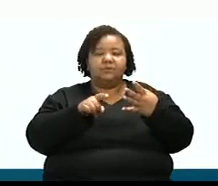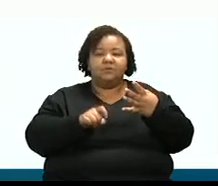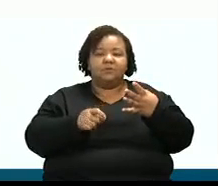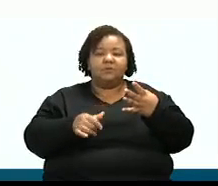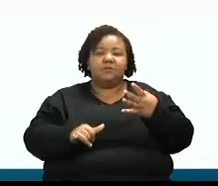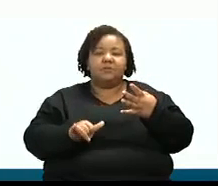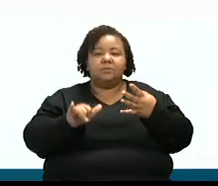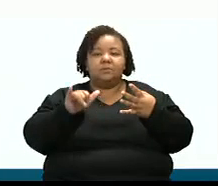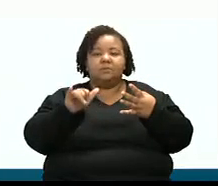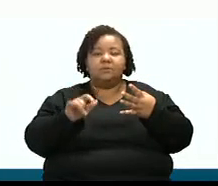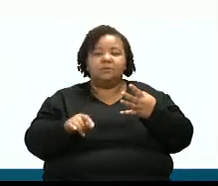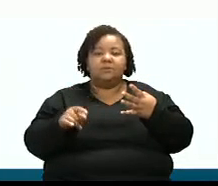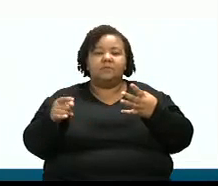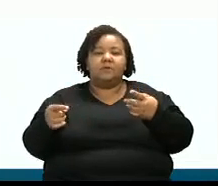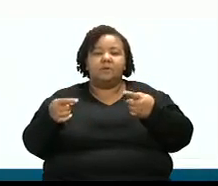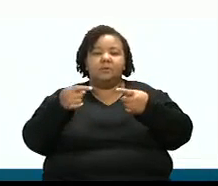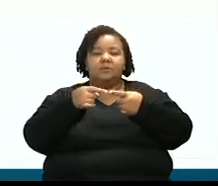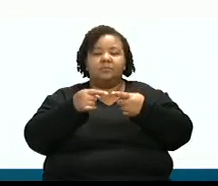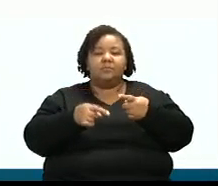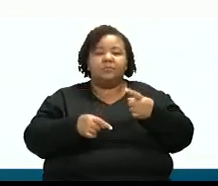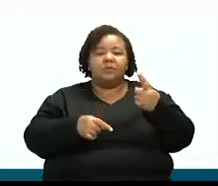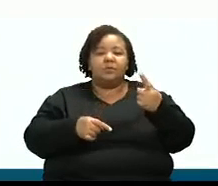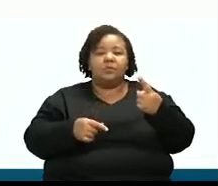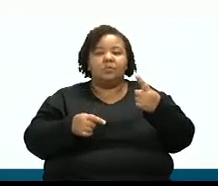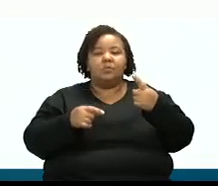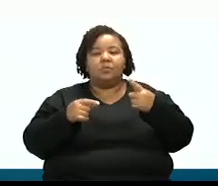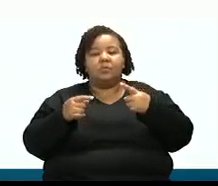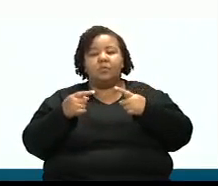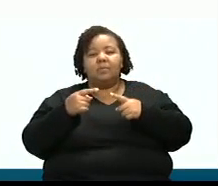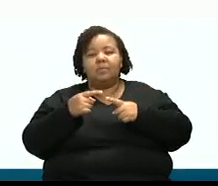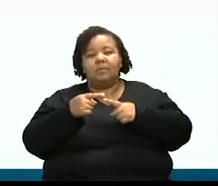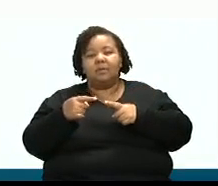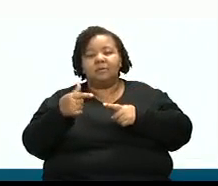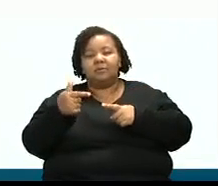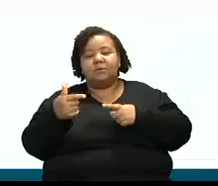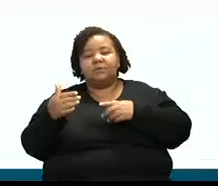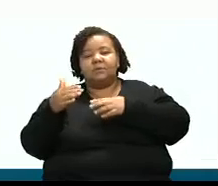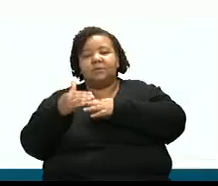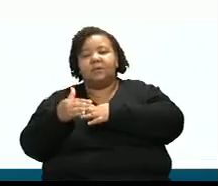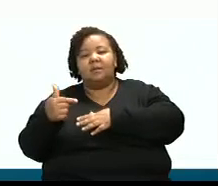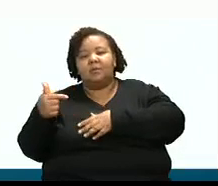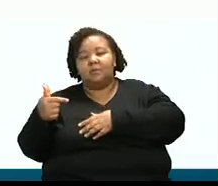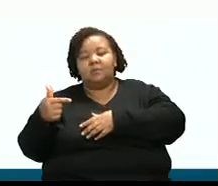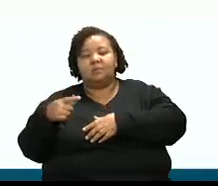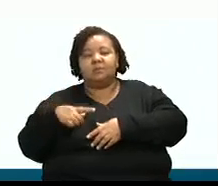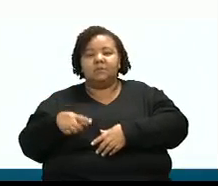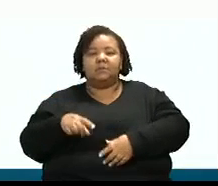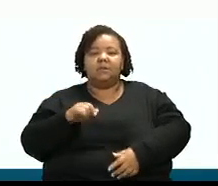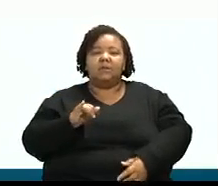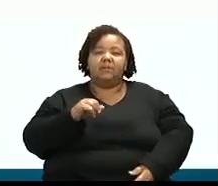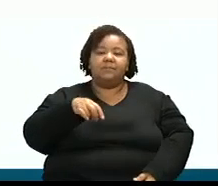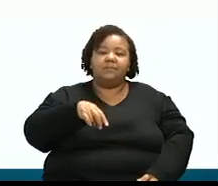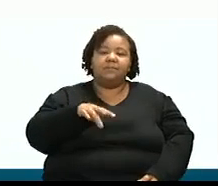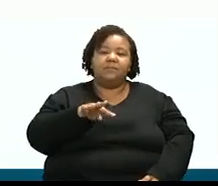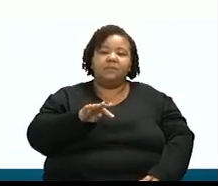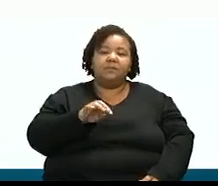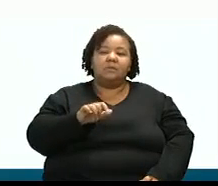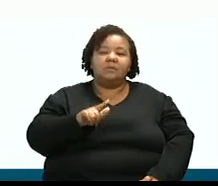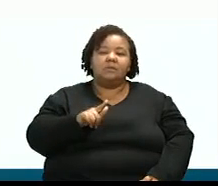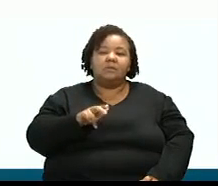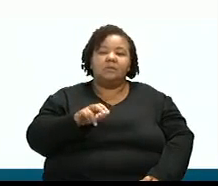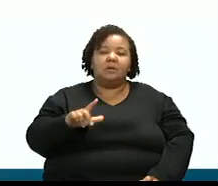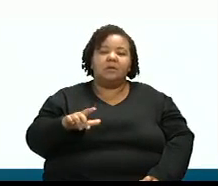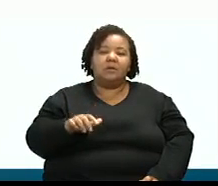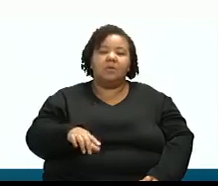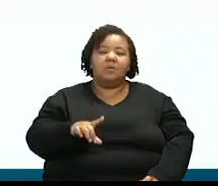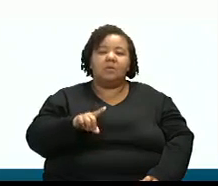y variam de menos 2 a 2. Então, nós vamos ter uma integral dupla do divergente. E